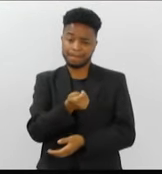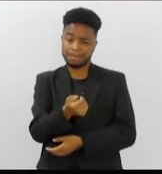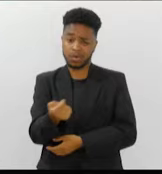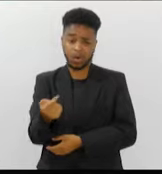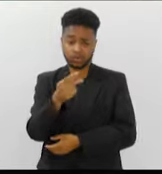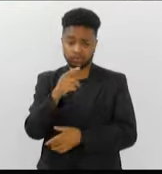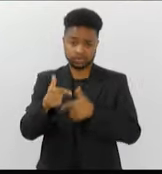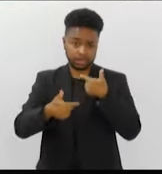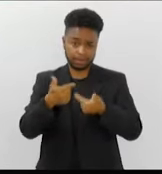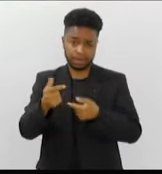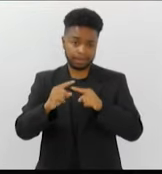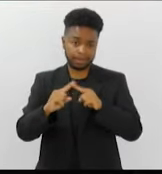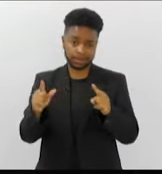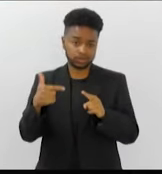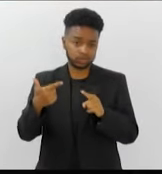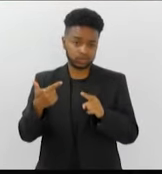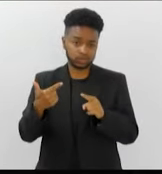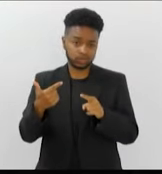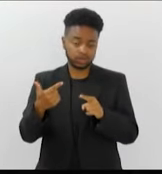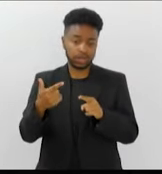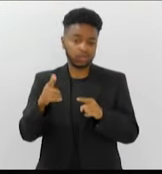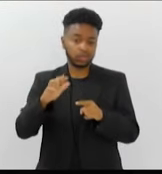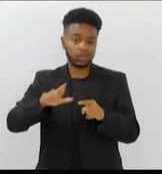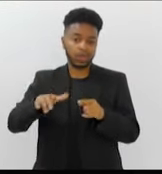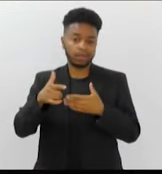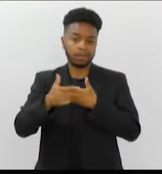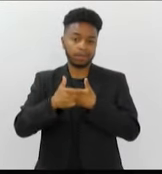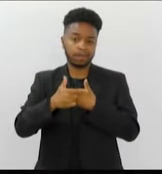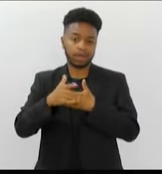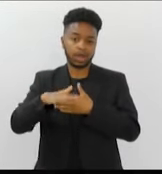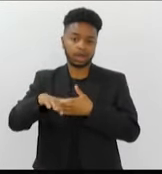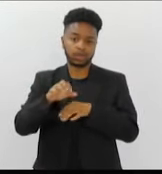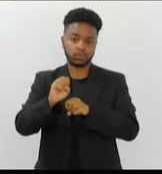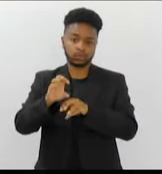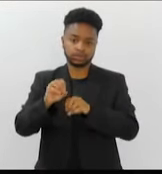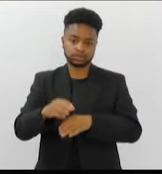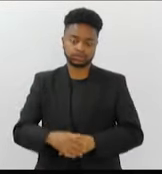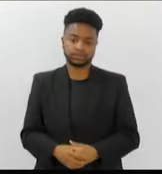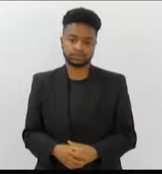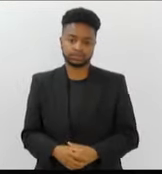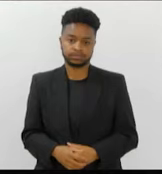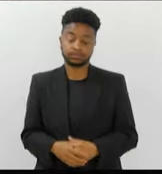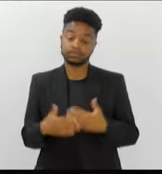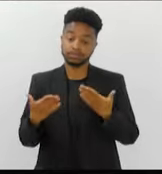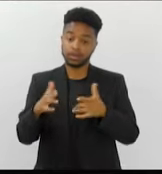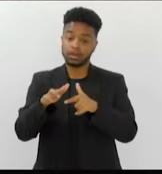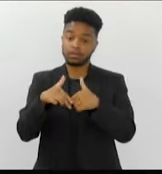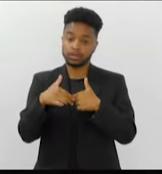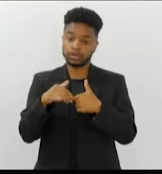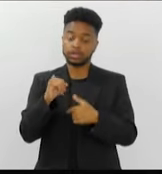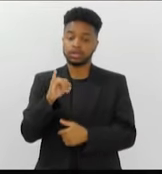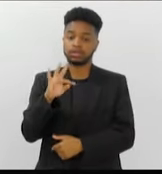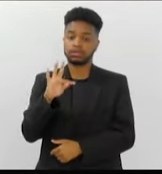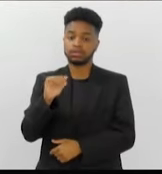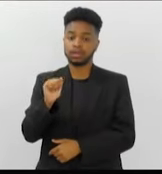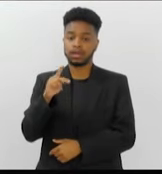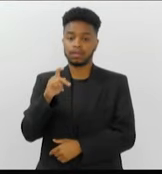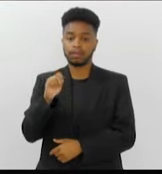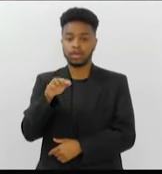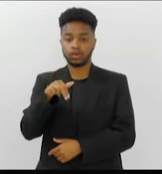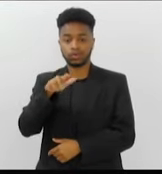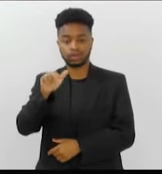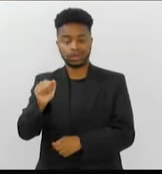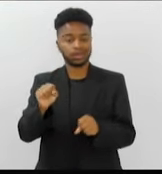trabalham não estão numa função de educação. É por isso, meus amigos, que Itaperuna está quebrada com